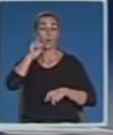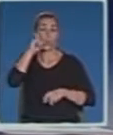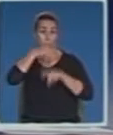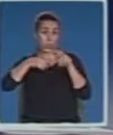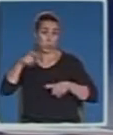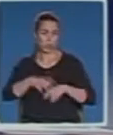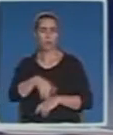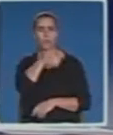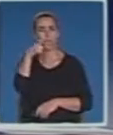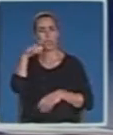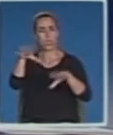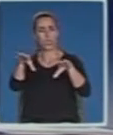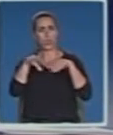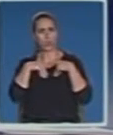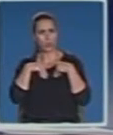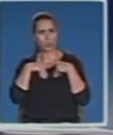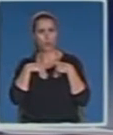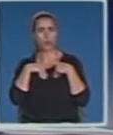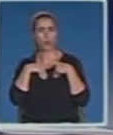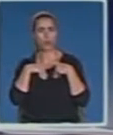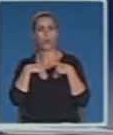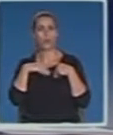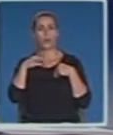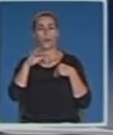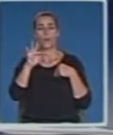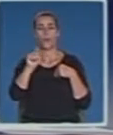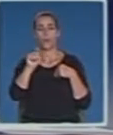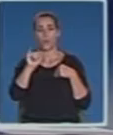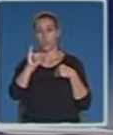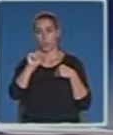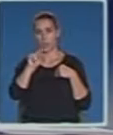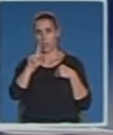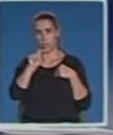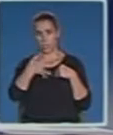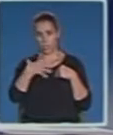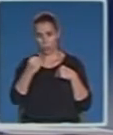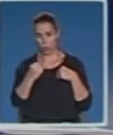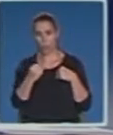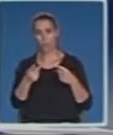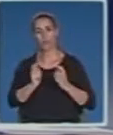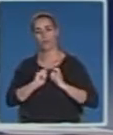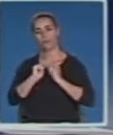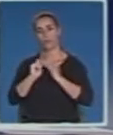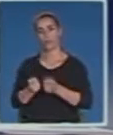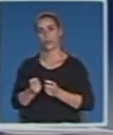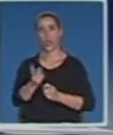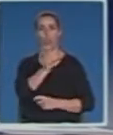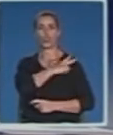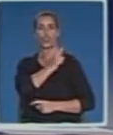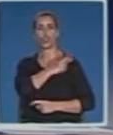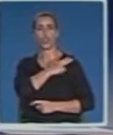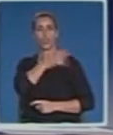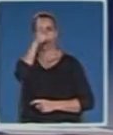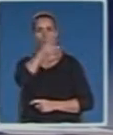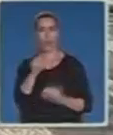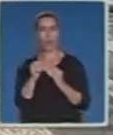compromisso foi assumido pelo Brigadeiro-General Figueiredo Feliciano na cerimónia de tomada de posse, presidida pelo chefe de Estado-Maior do